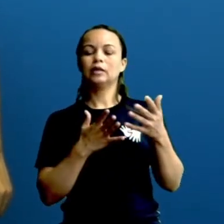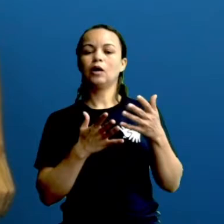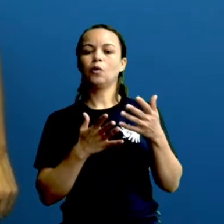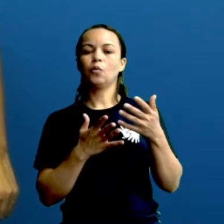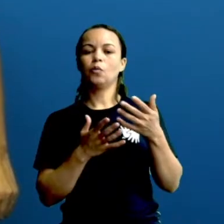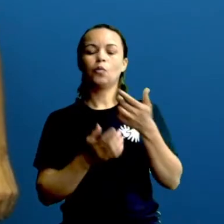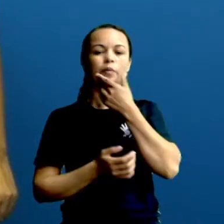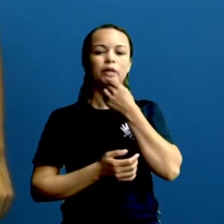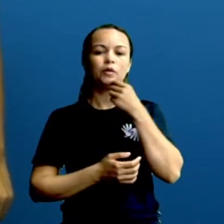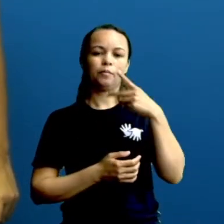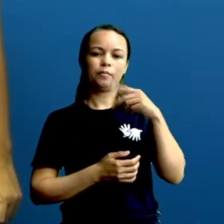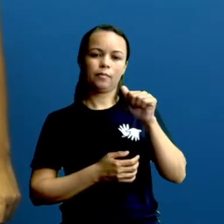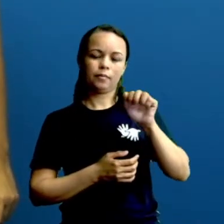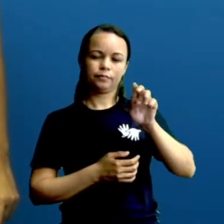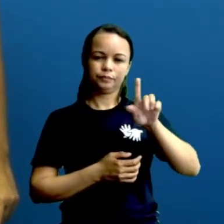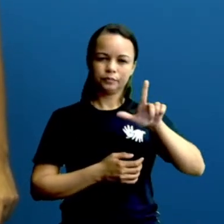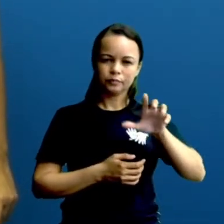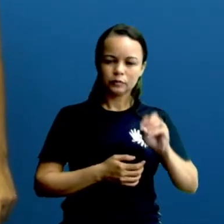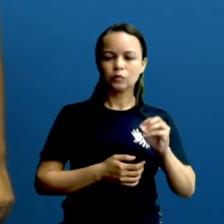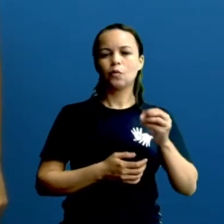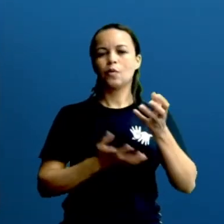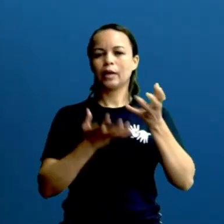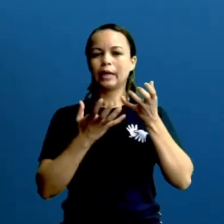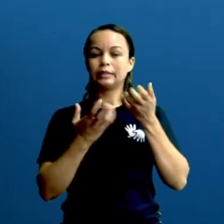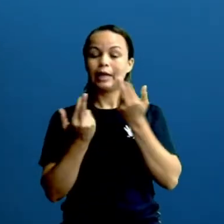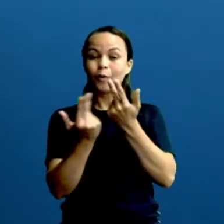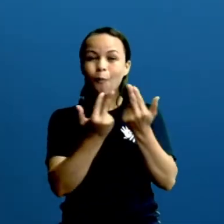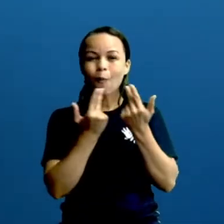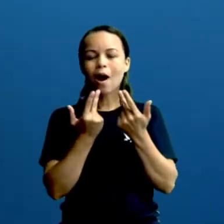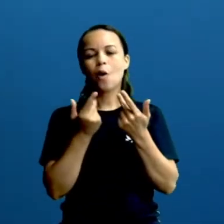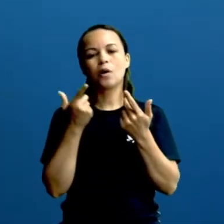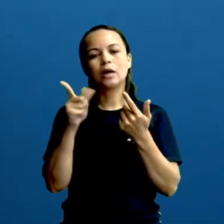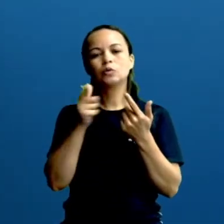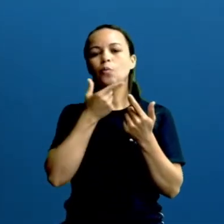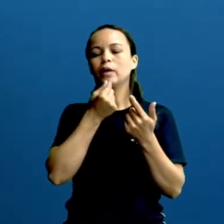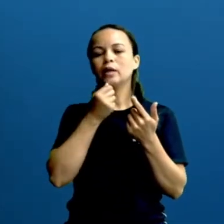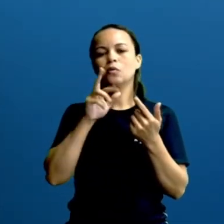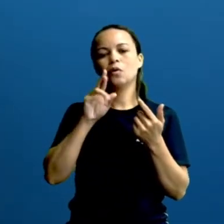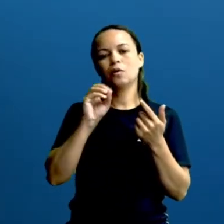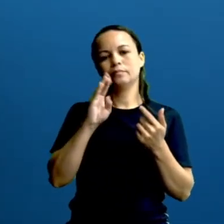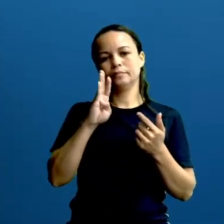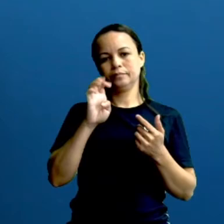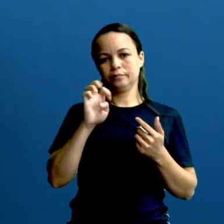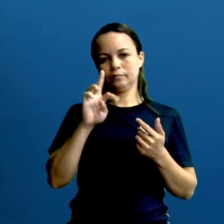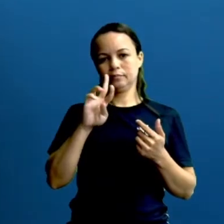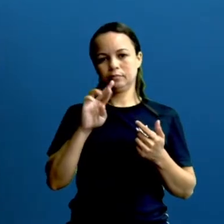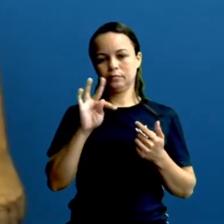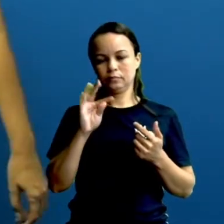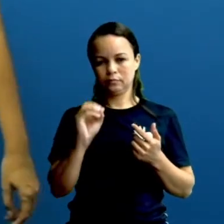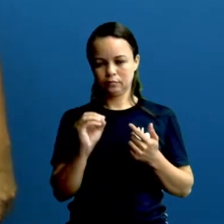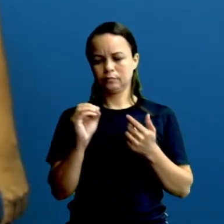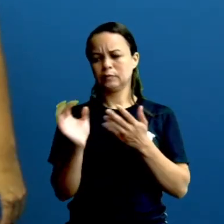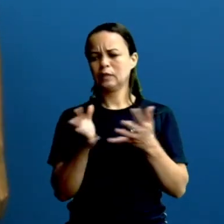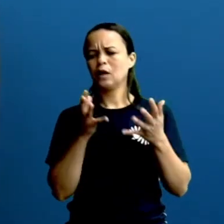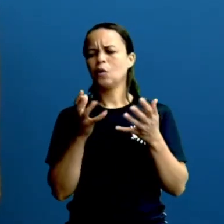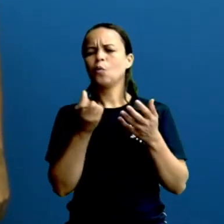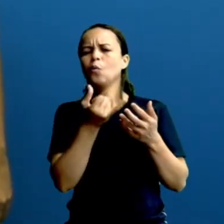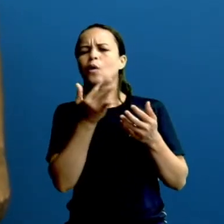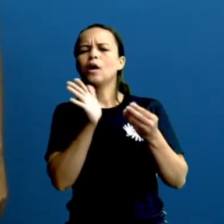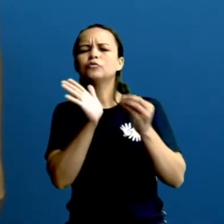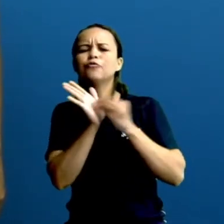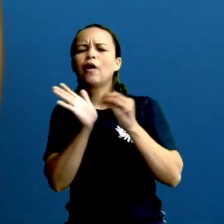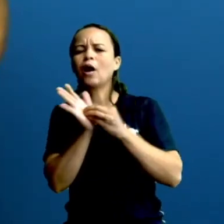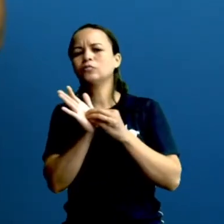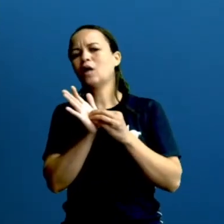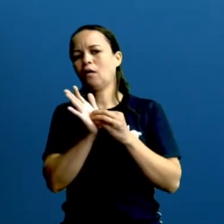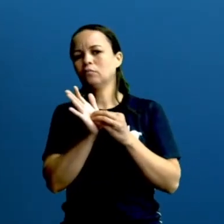ter a mesma quantidade de Roberto. Está faltando, ó. Quantos selos estão